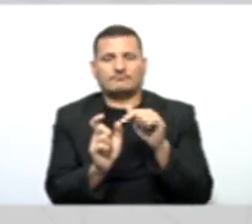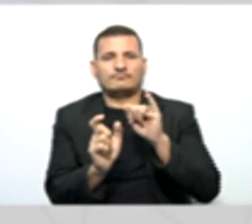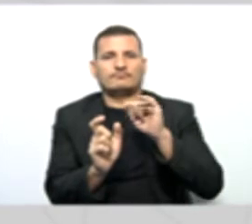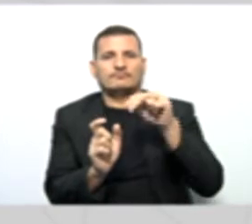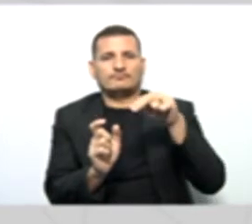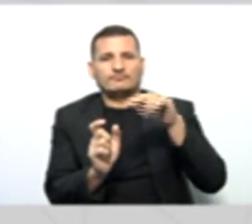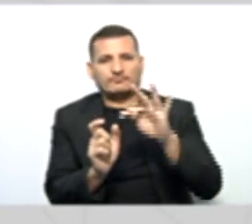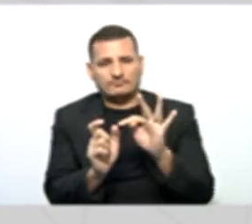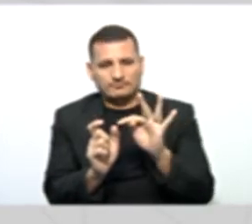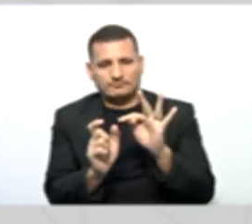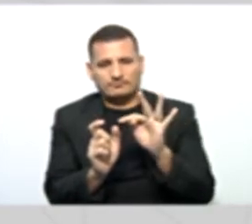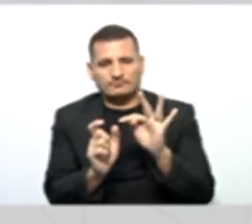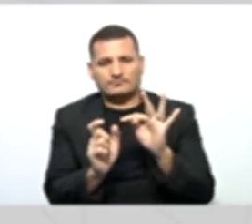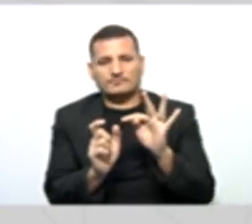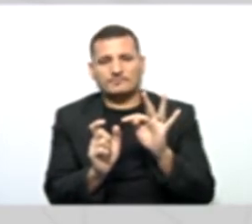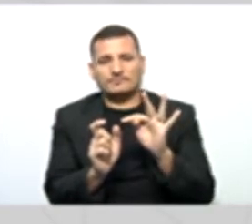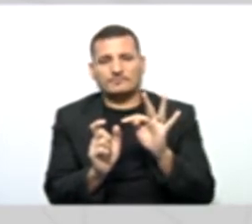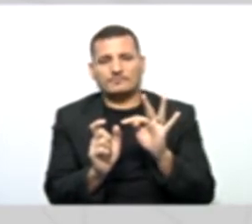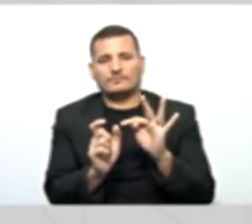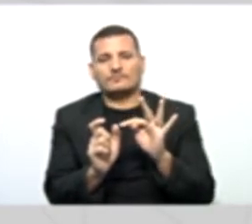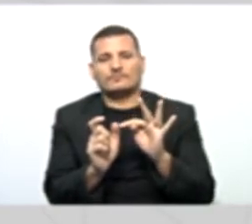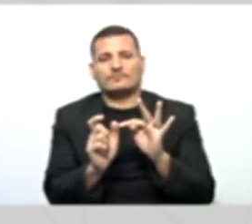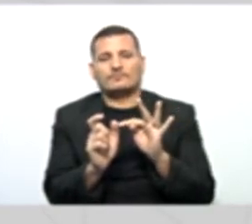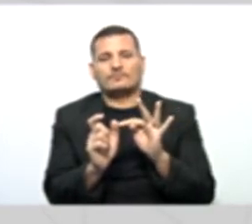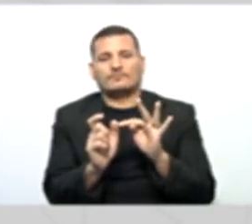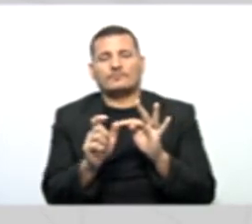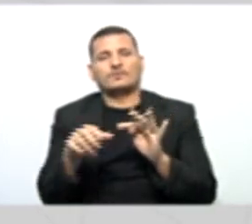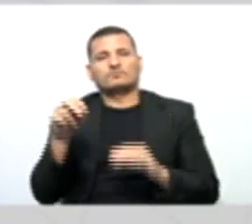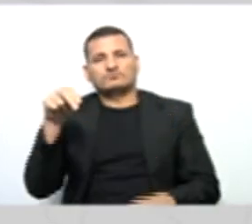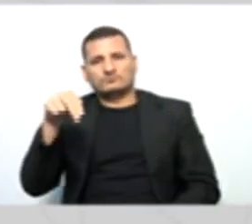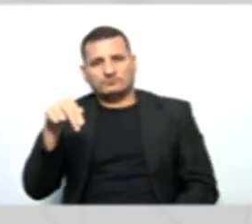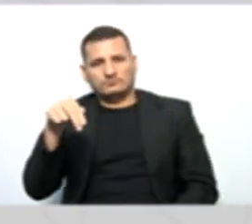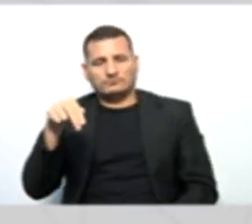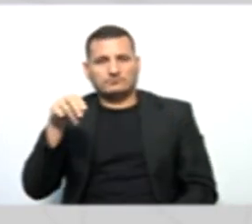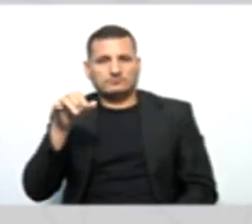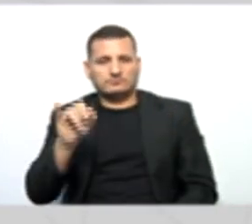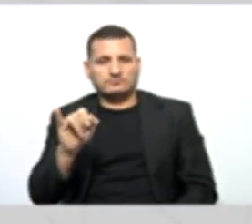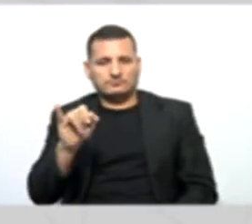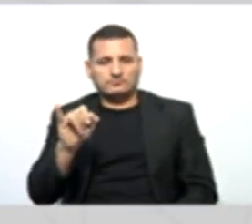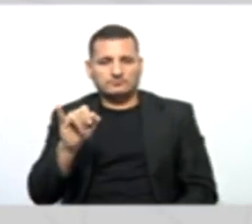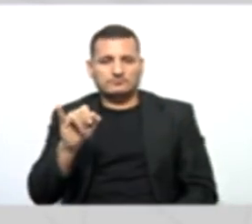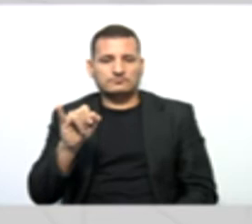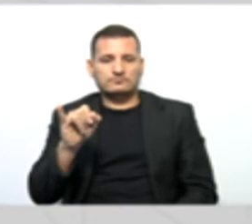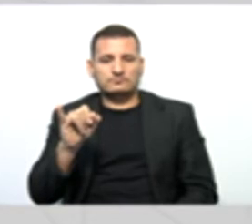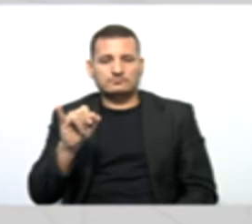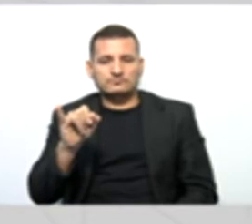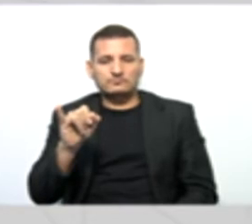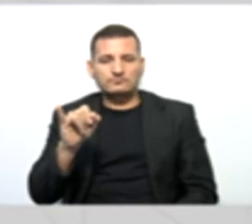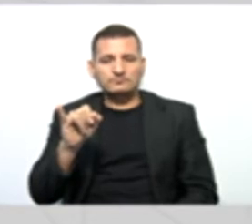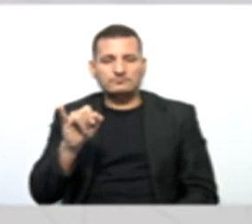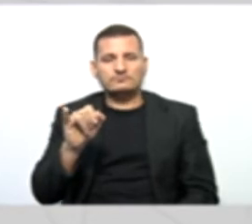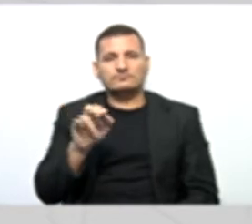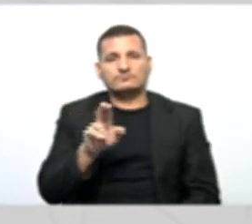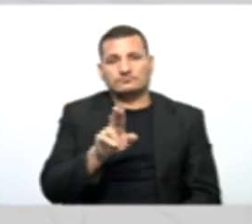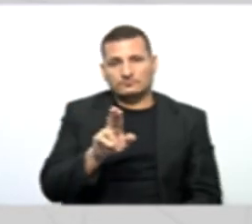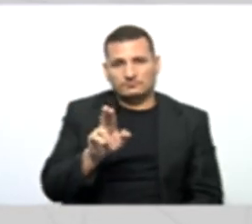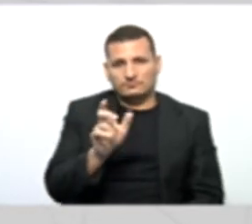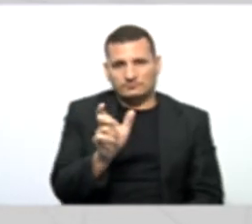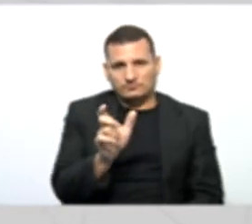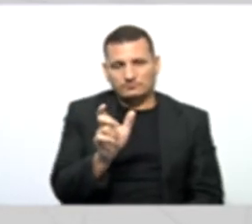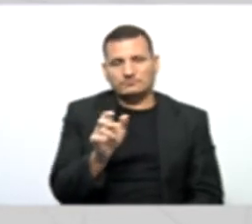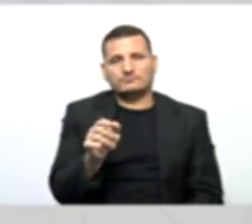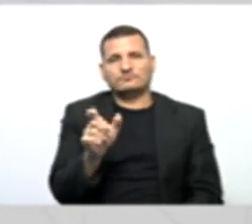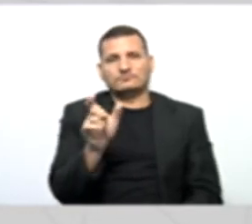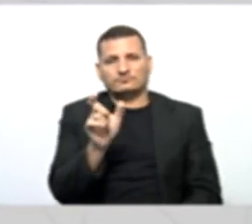método construtor. Recebemos aqui os parâmetros n e i, referente a nome e